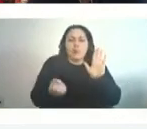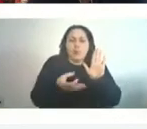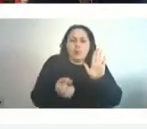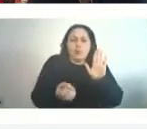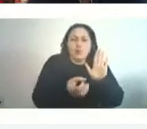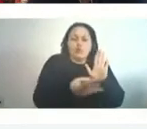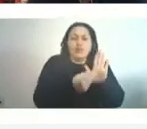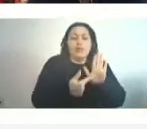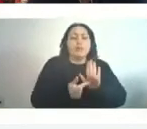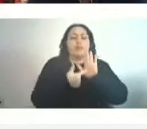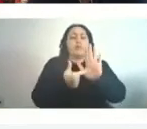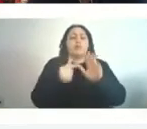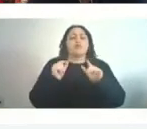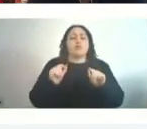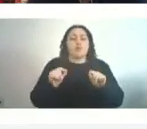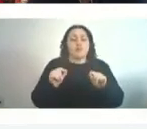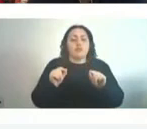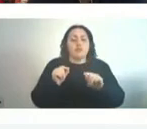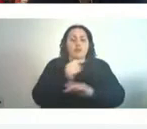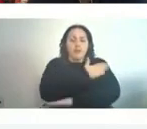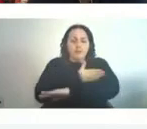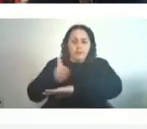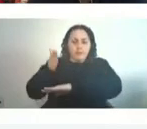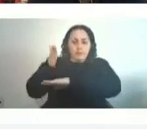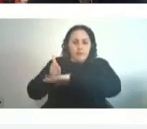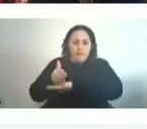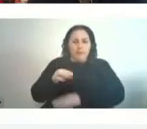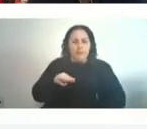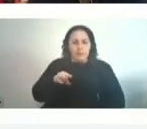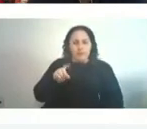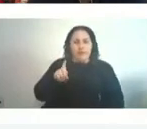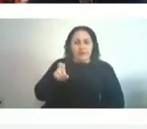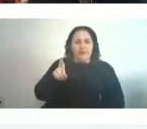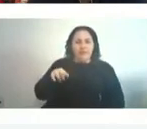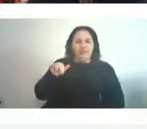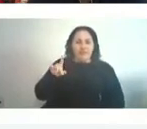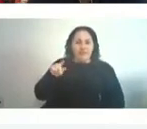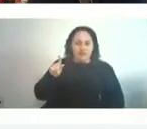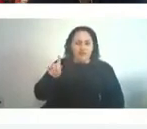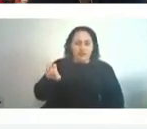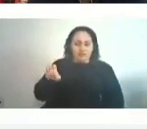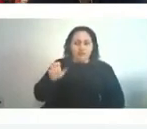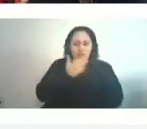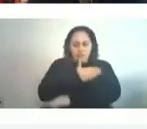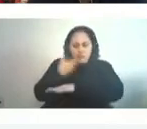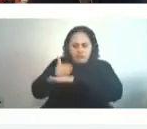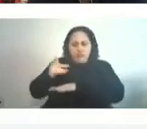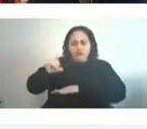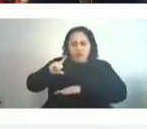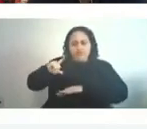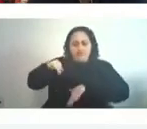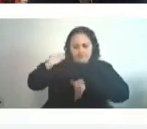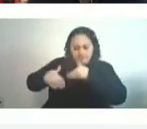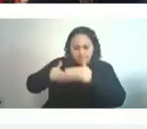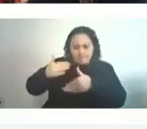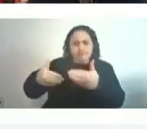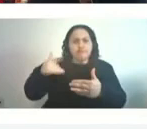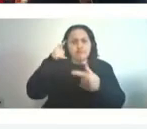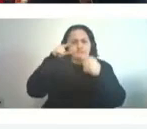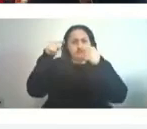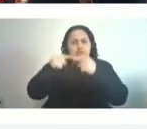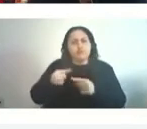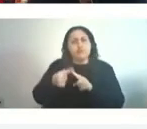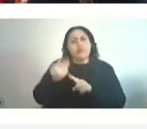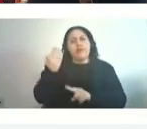mostrando que se a modernidade cumpriu em muito a sua promessa de desenvolvimento, porque toda a revolução industrial, né,